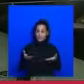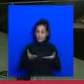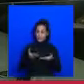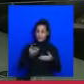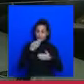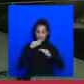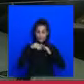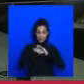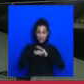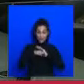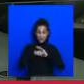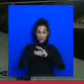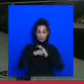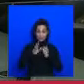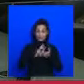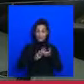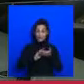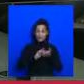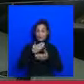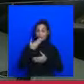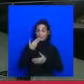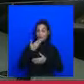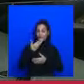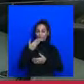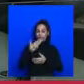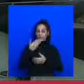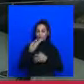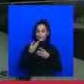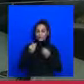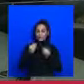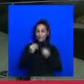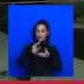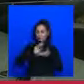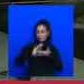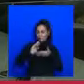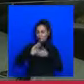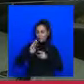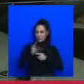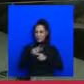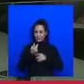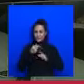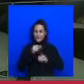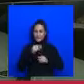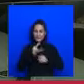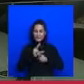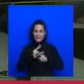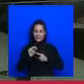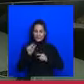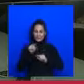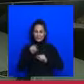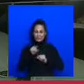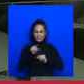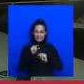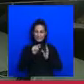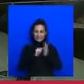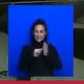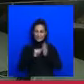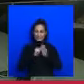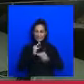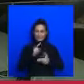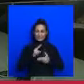hoje, Time Mania, Loto Fácil, muitos milhões em prêmios para você nas loterias